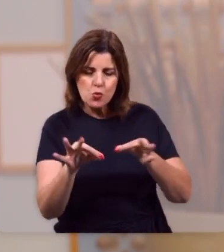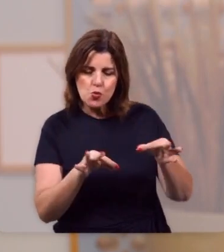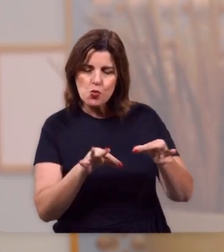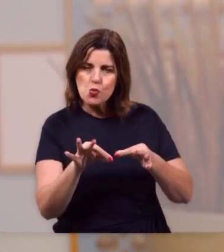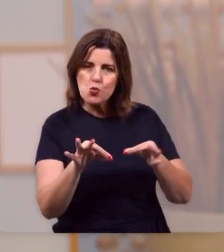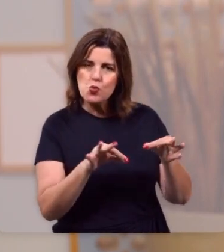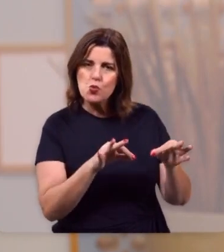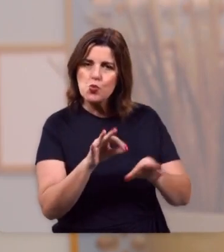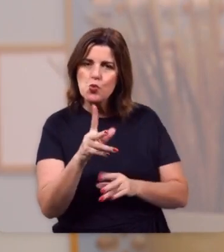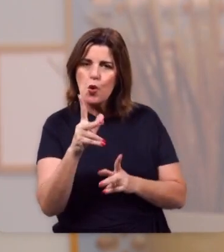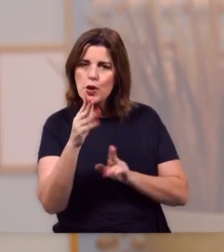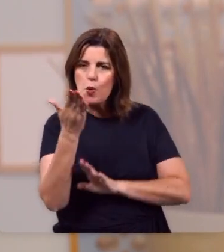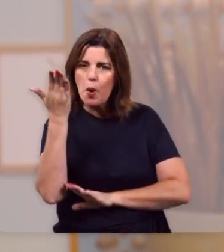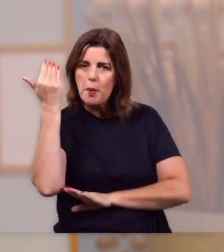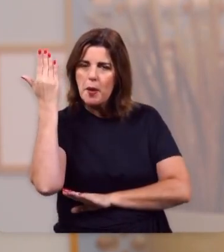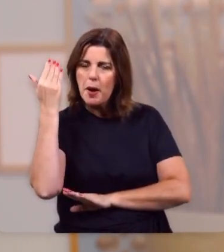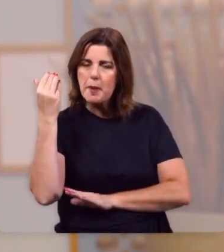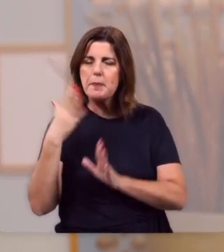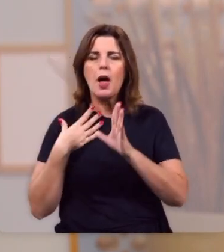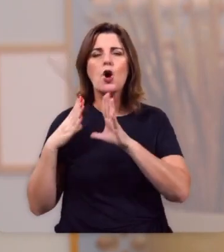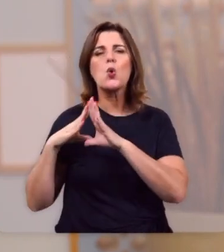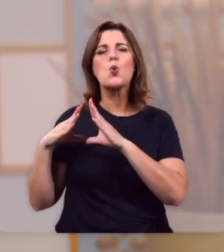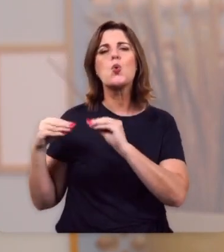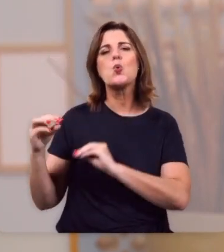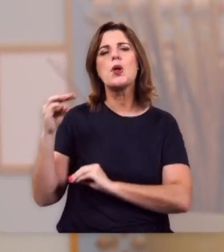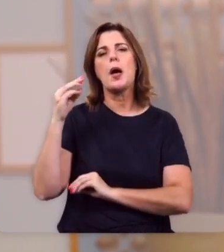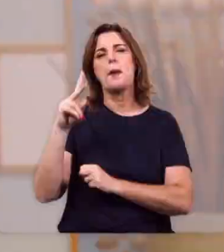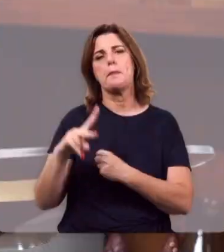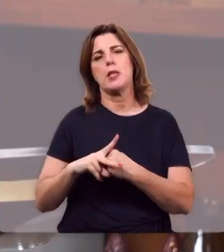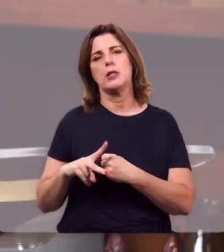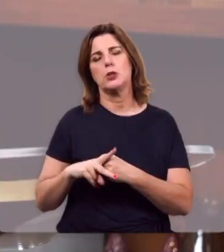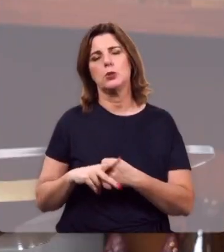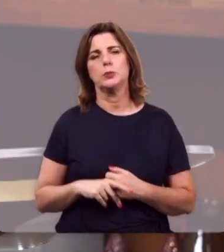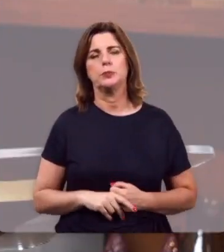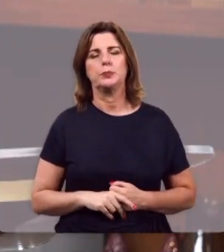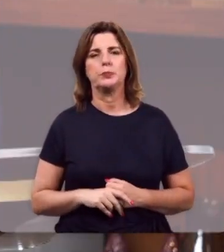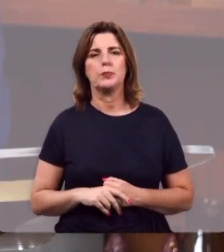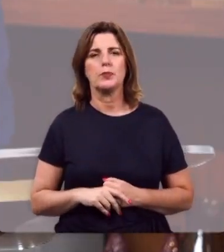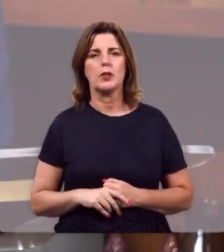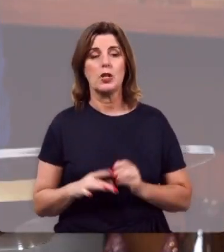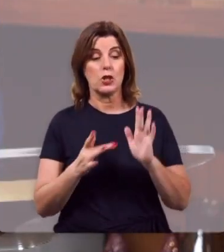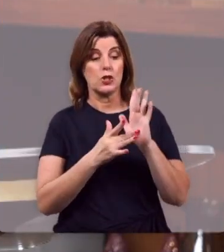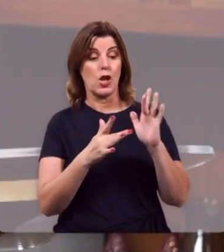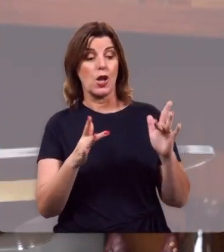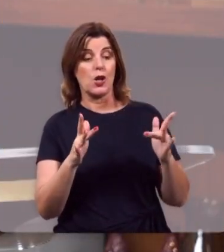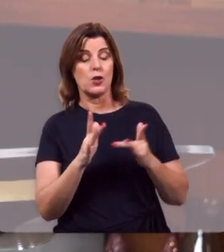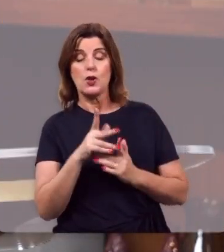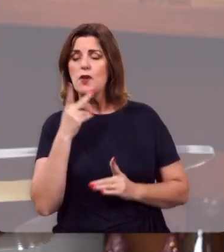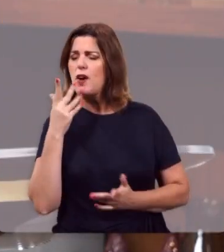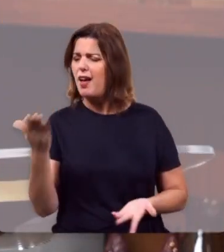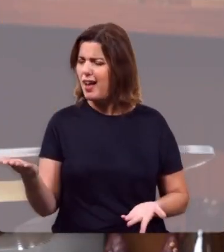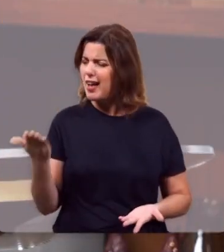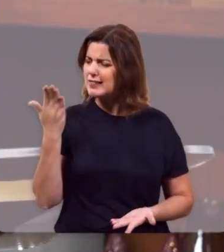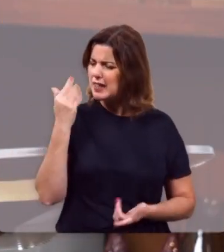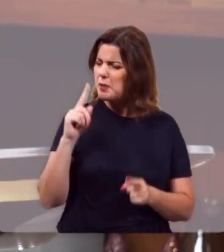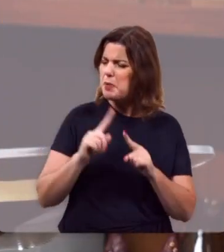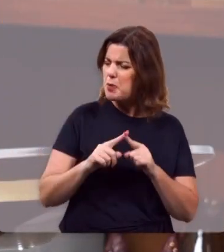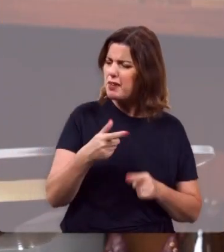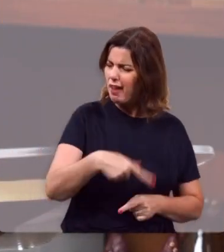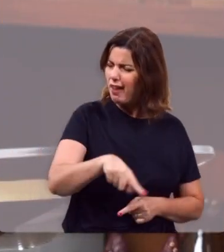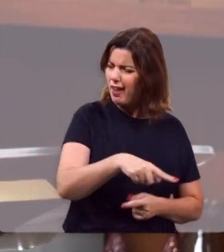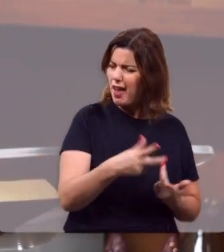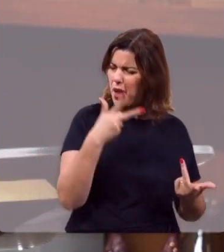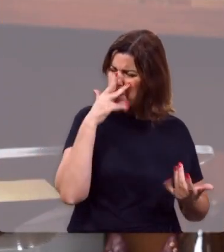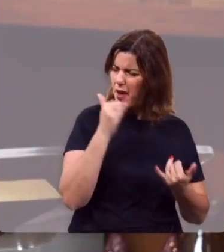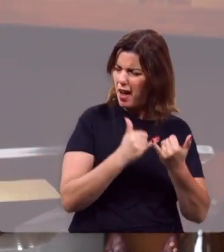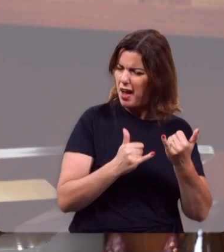psique, a memória, as emoções de Pedro. É como se Jesus estivesse dizendo assim, ô Pedro, sabe por que eu montei